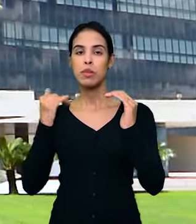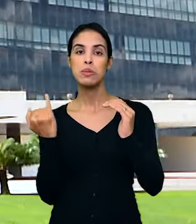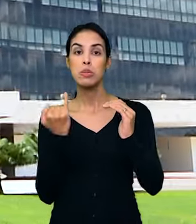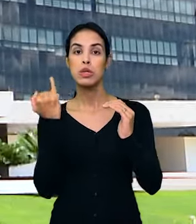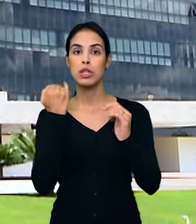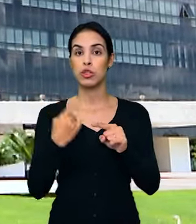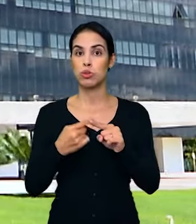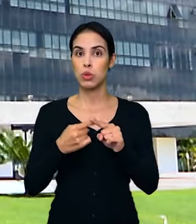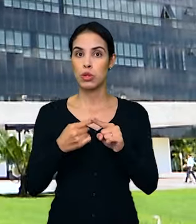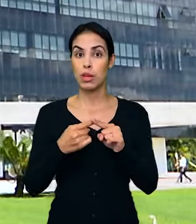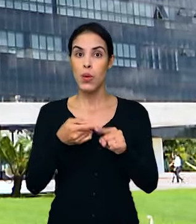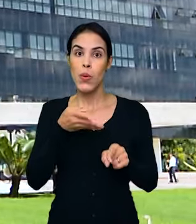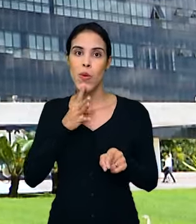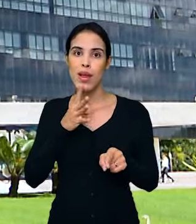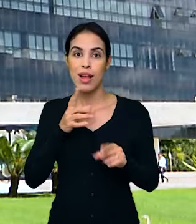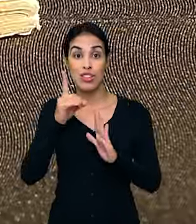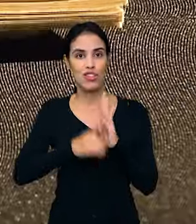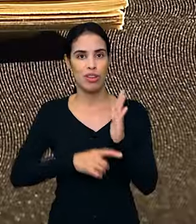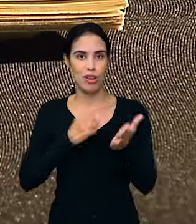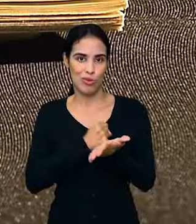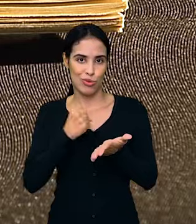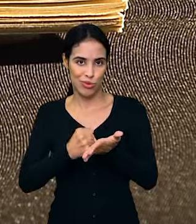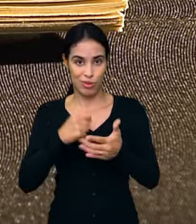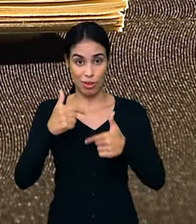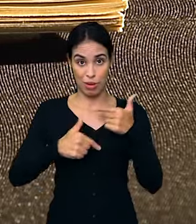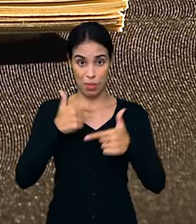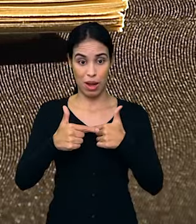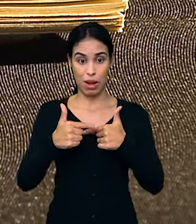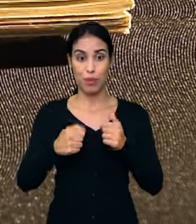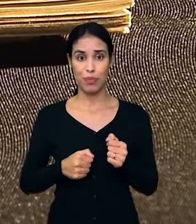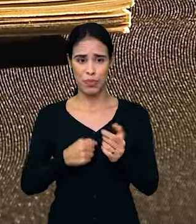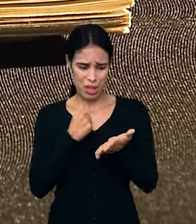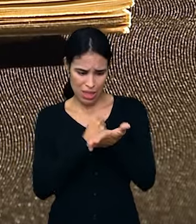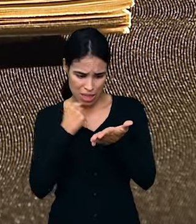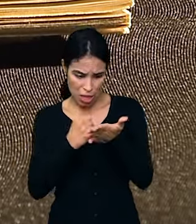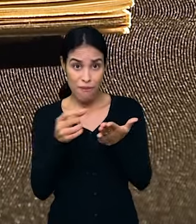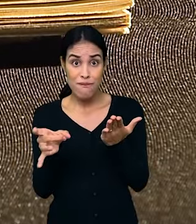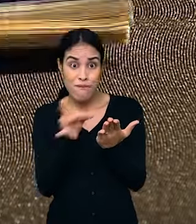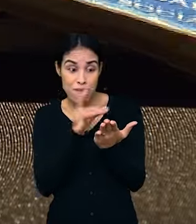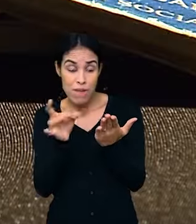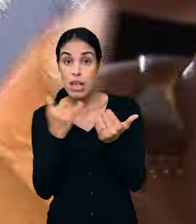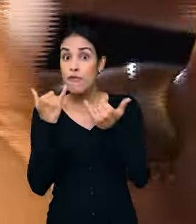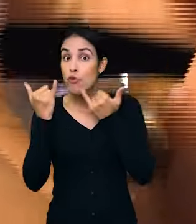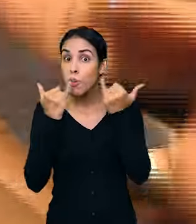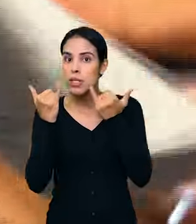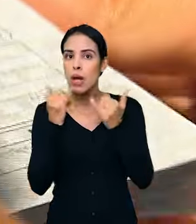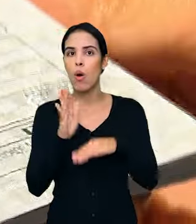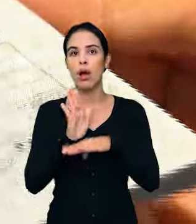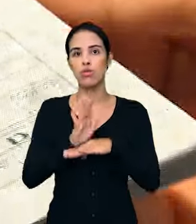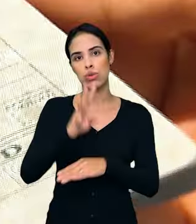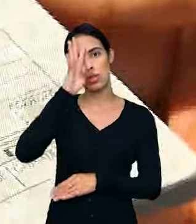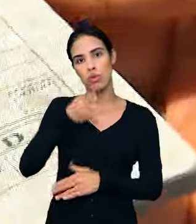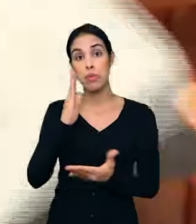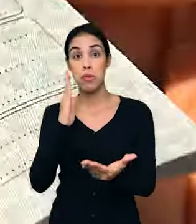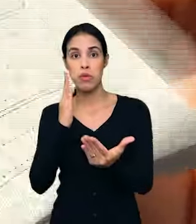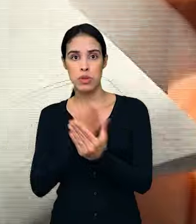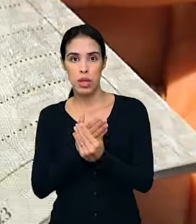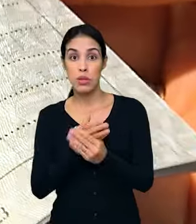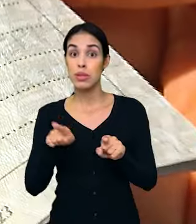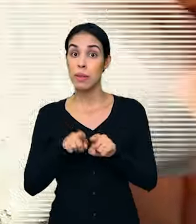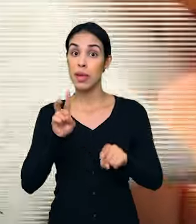estreita relação com a carteira de trabalho. Os dados que constam no documento são fundamentais para a solução de processos